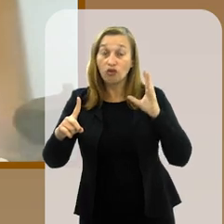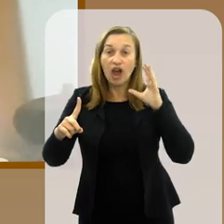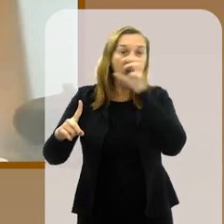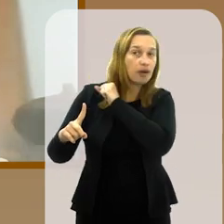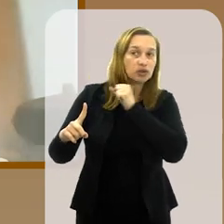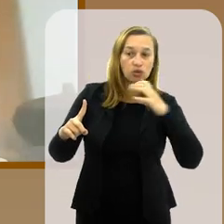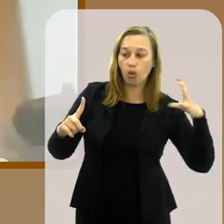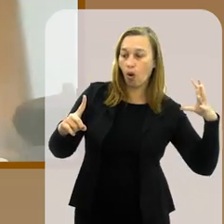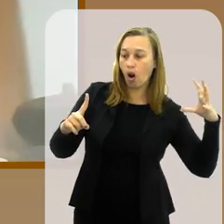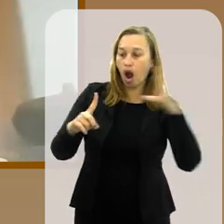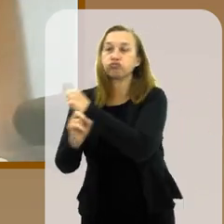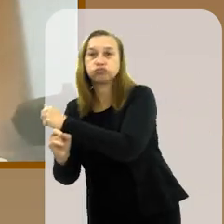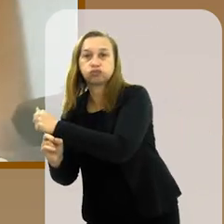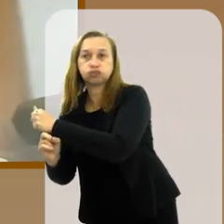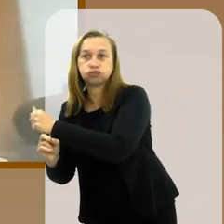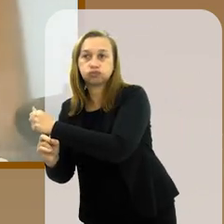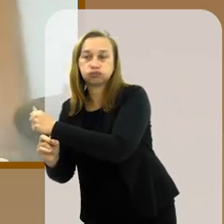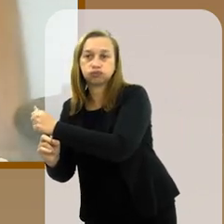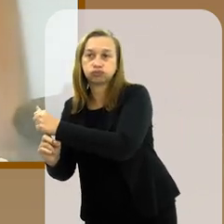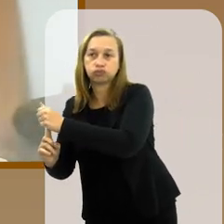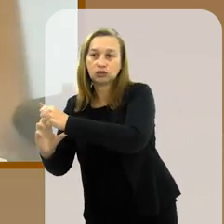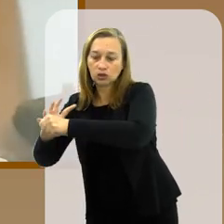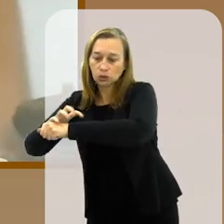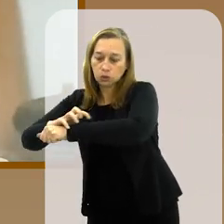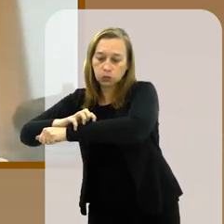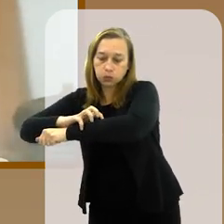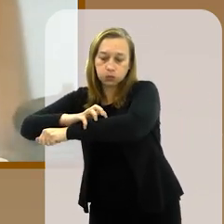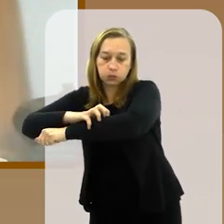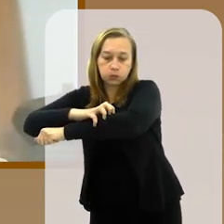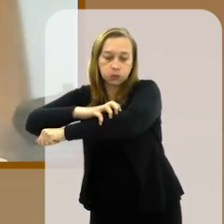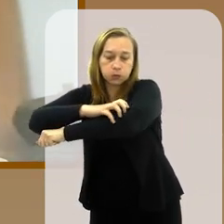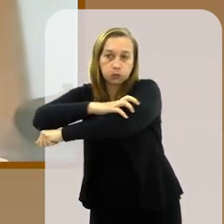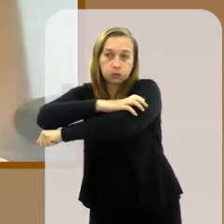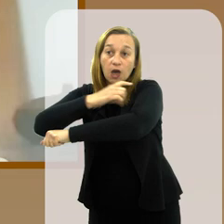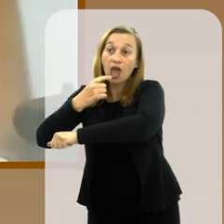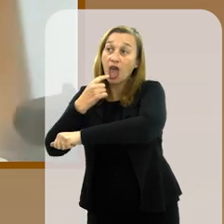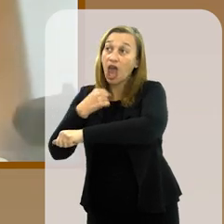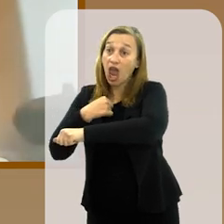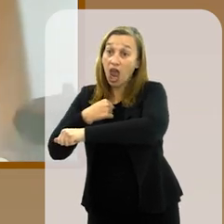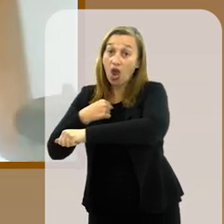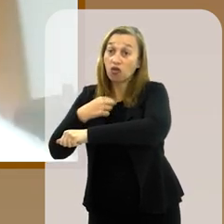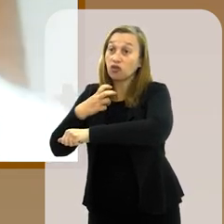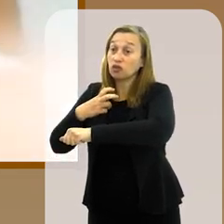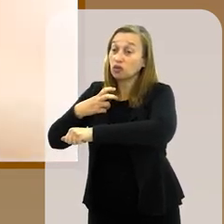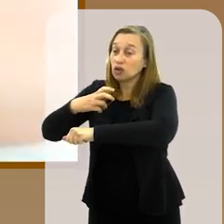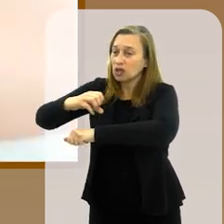foi num segundo, eles me derrubaram e começaram uma carnificina.